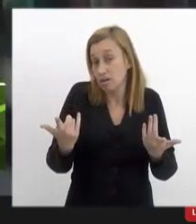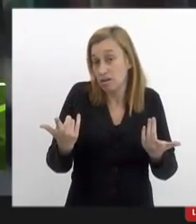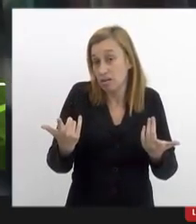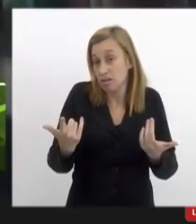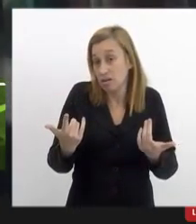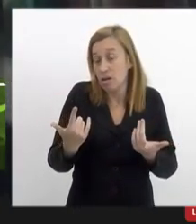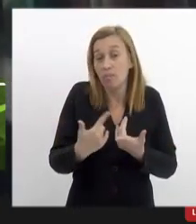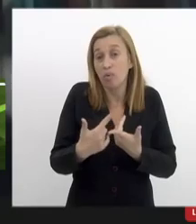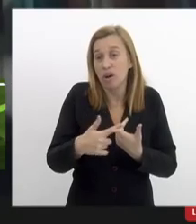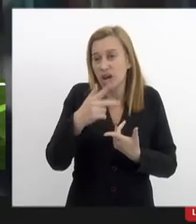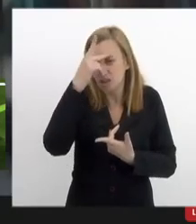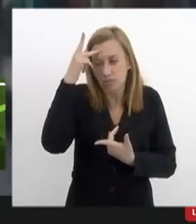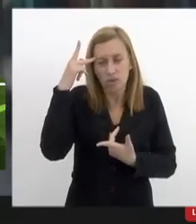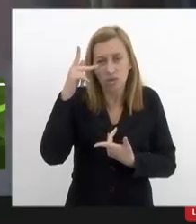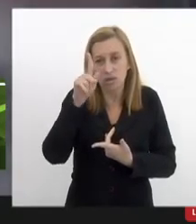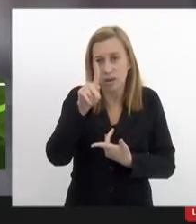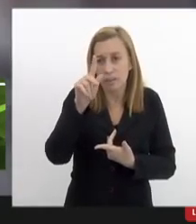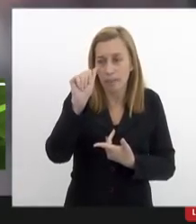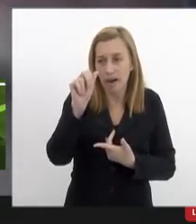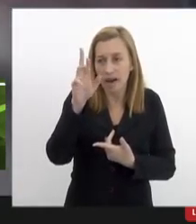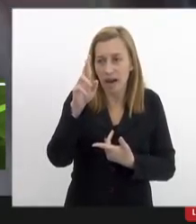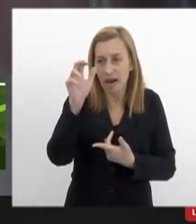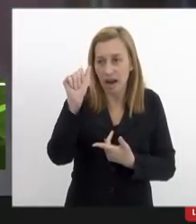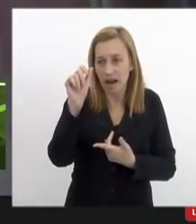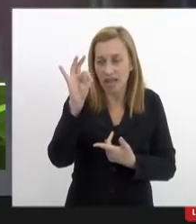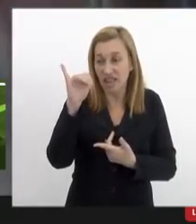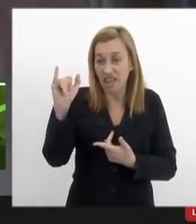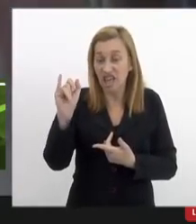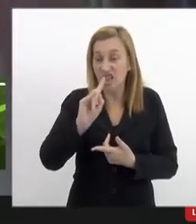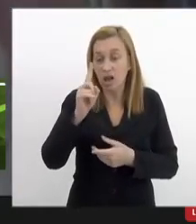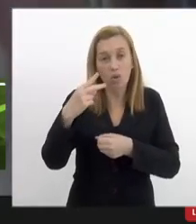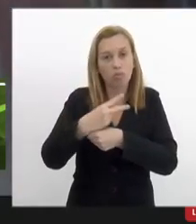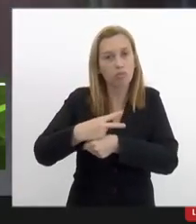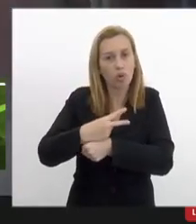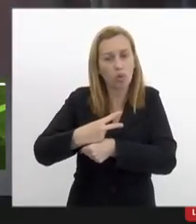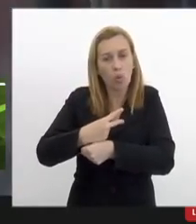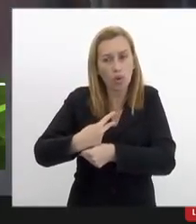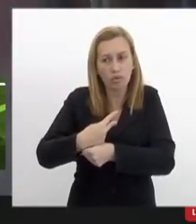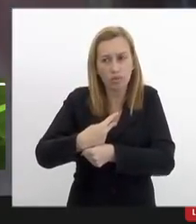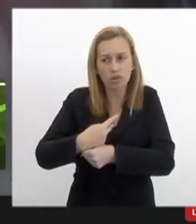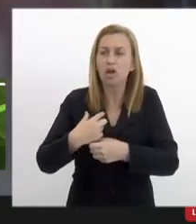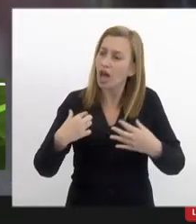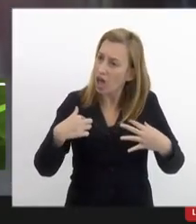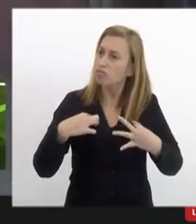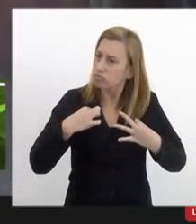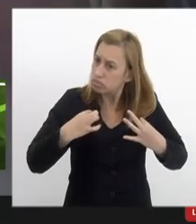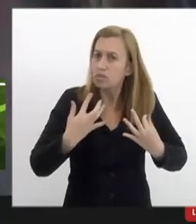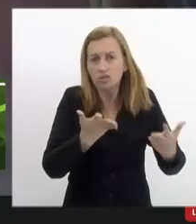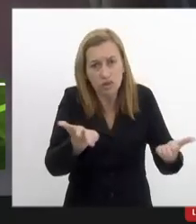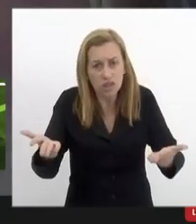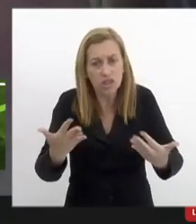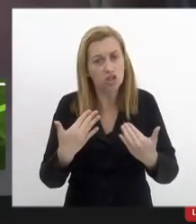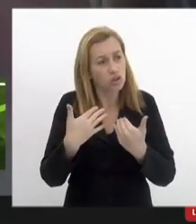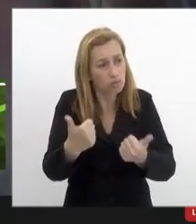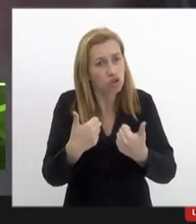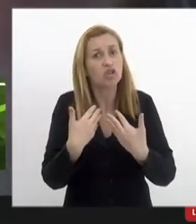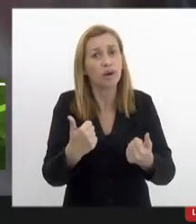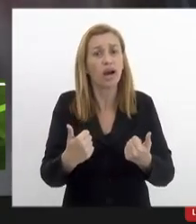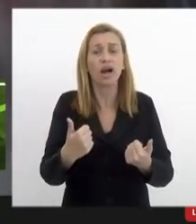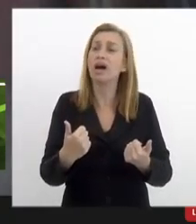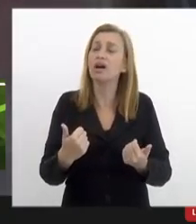de Paraty não têm me procurado. Eu estou aqui, às vezes eu me coloco à disposição, eu estou à disposição de vocês, é só aparecer,